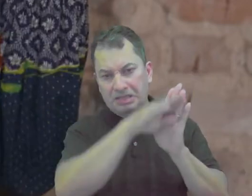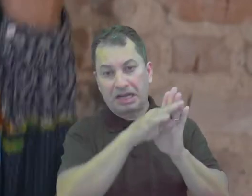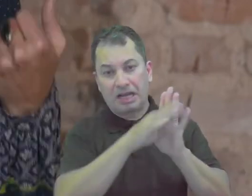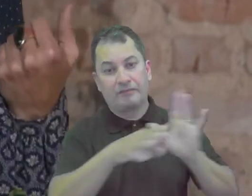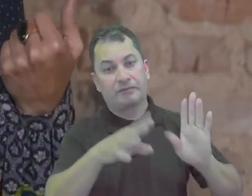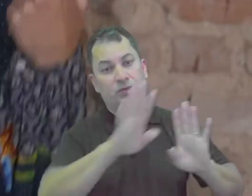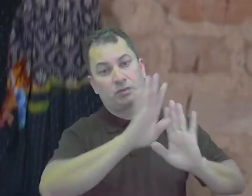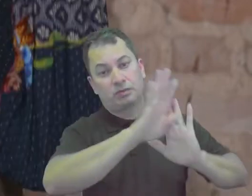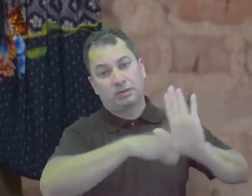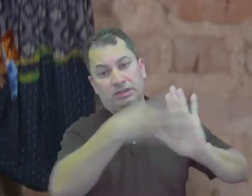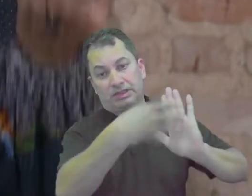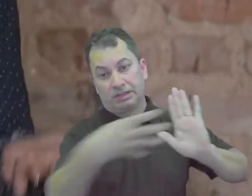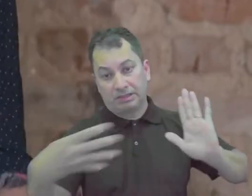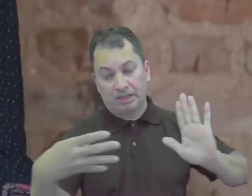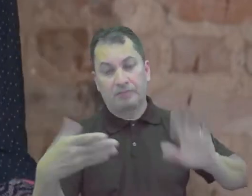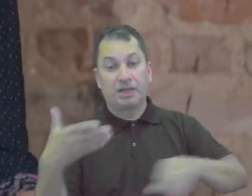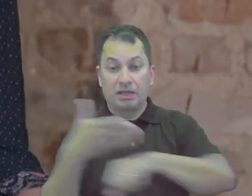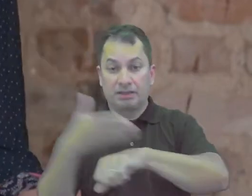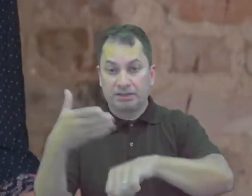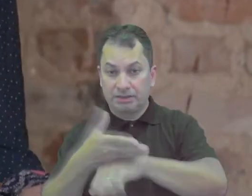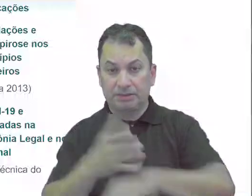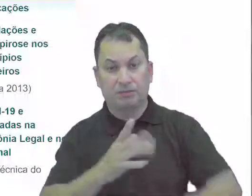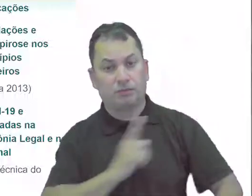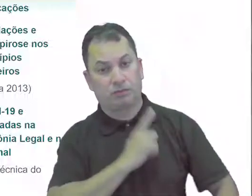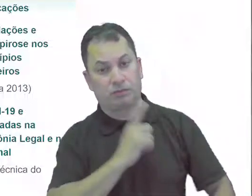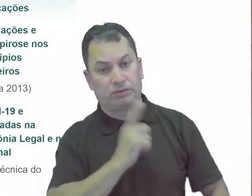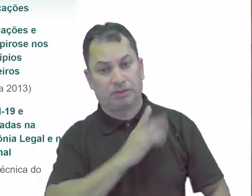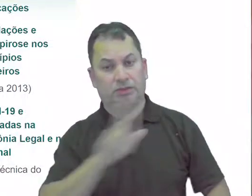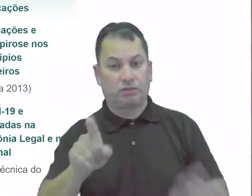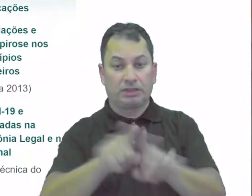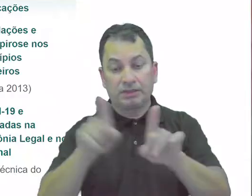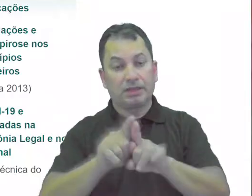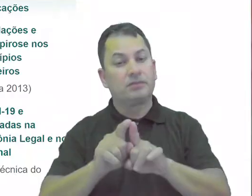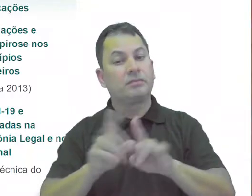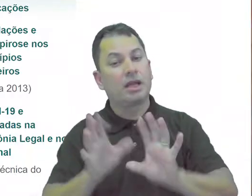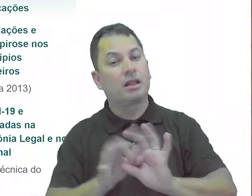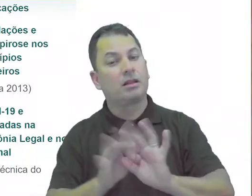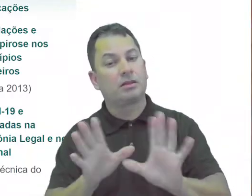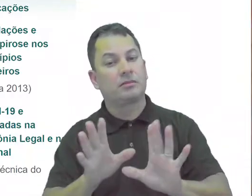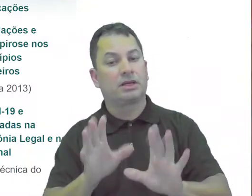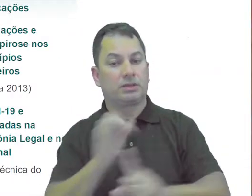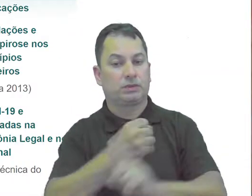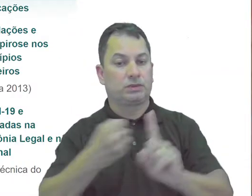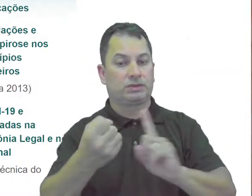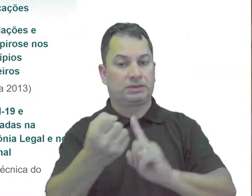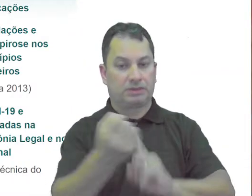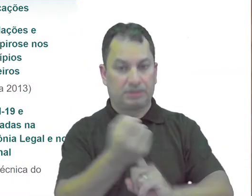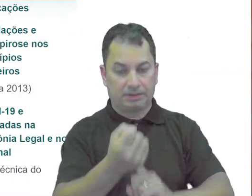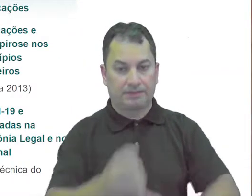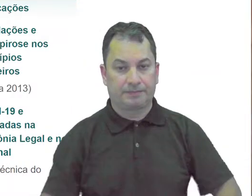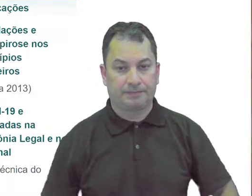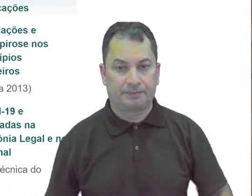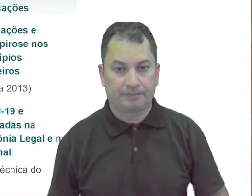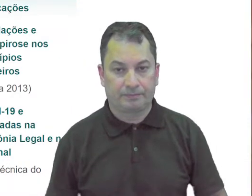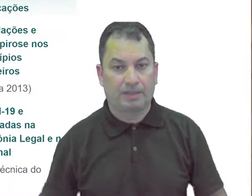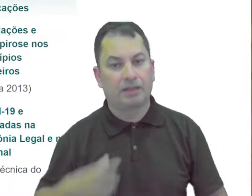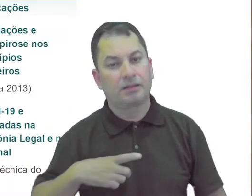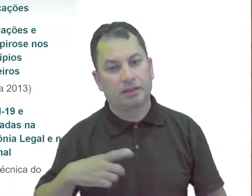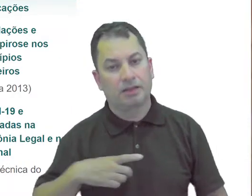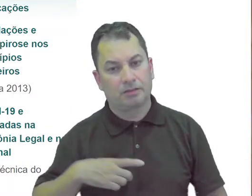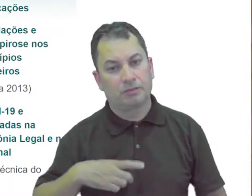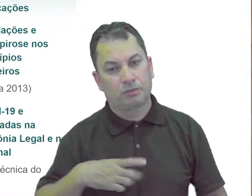acessível tanto para os gestores quanto para a sociedade civil. E aí a gente tem o endereço do site